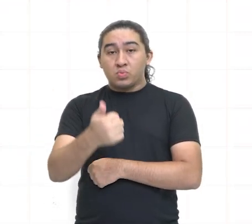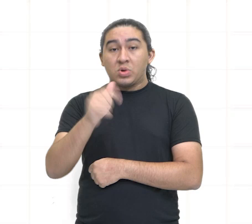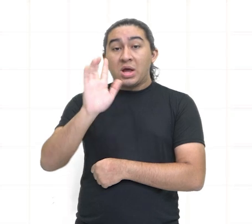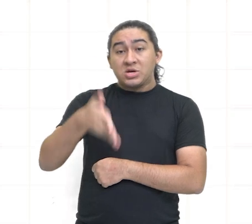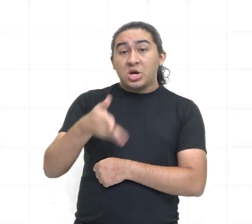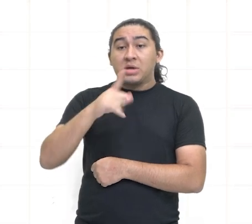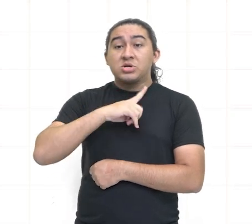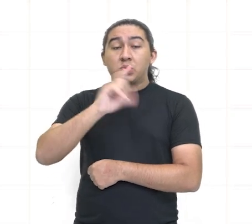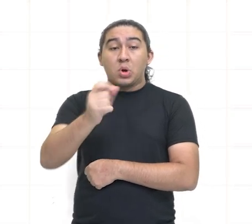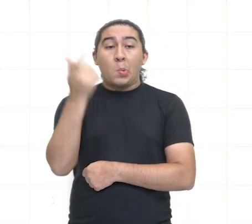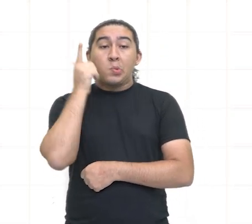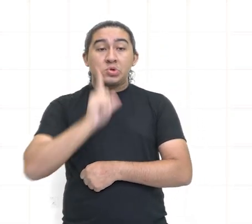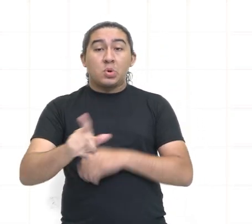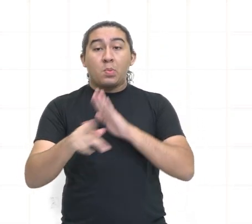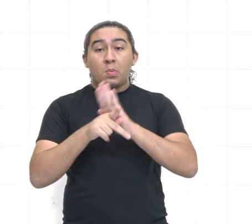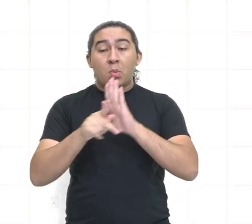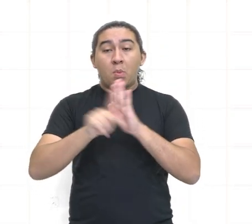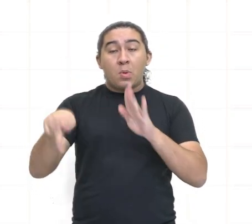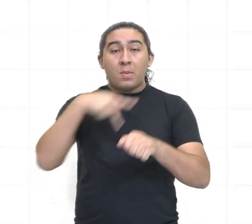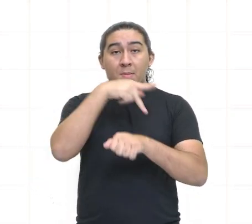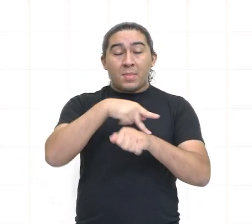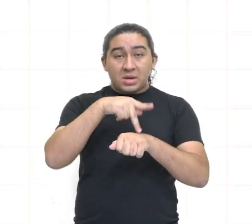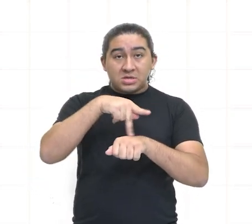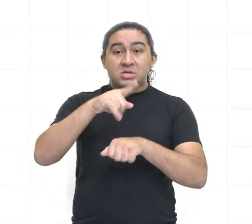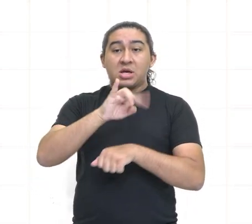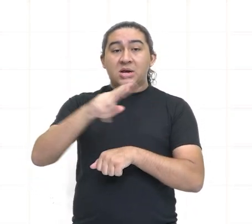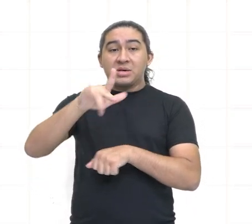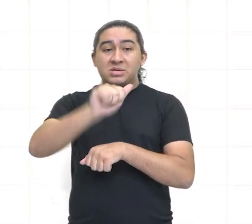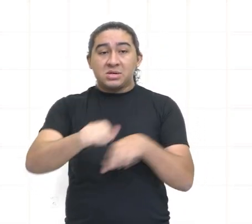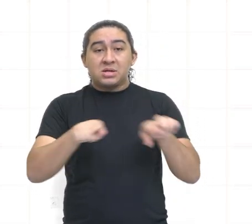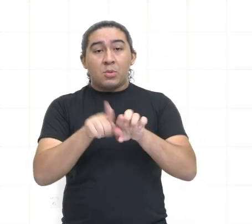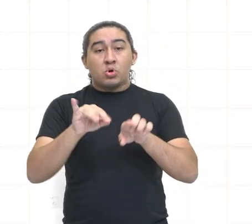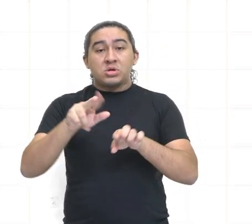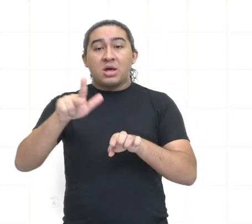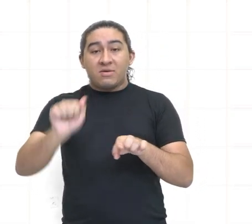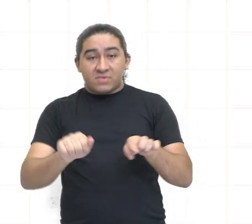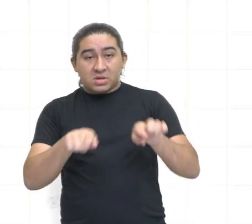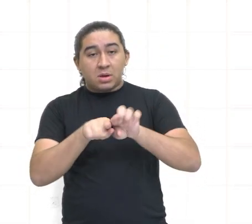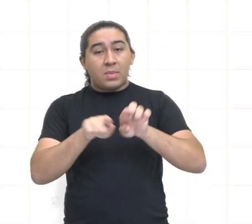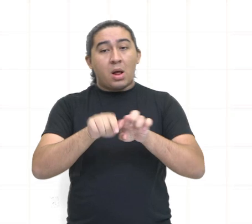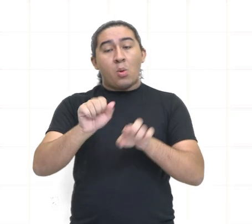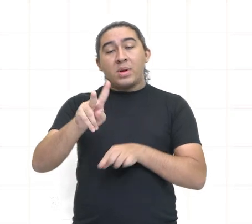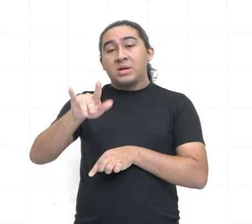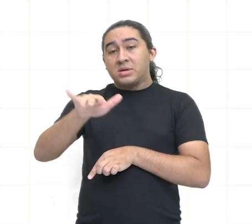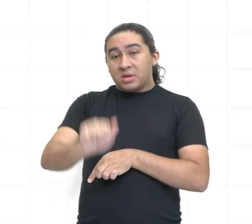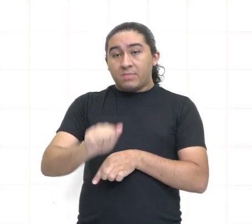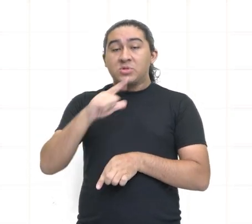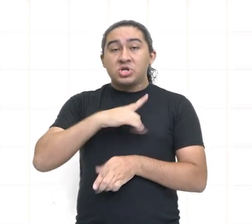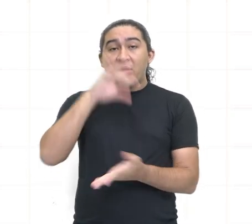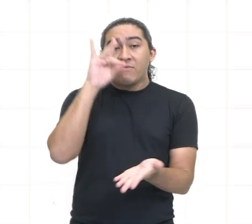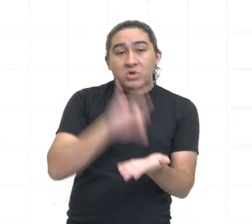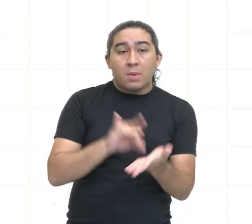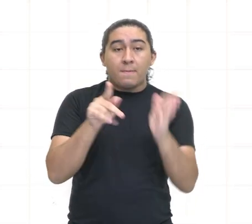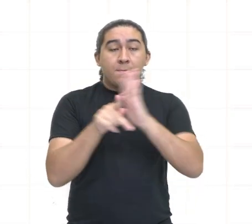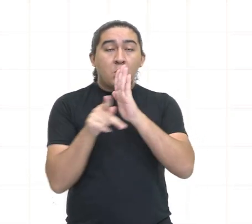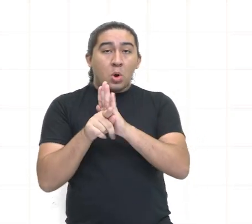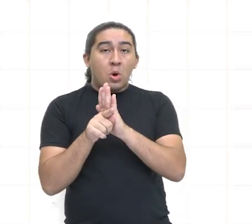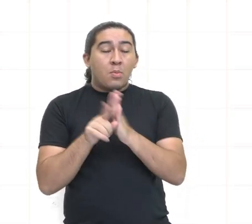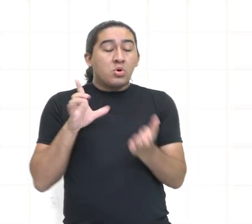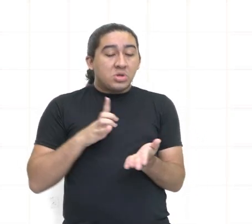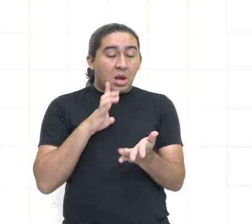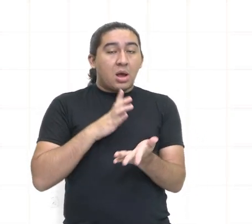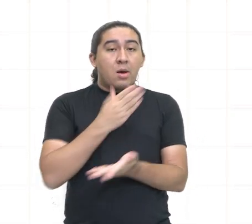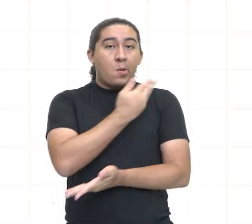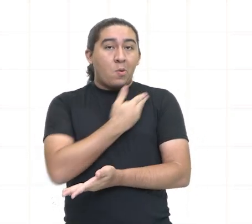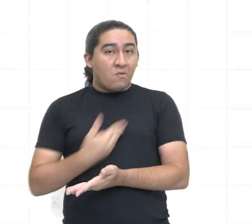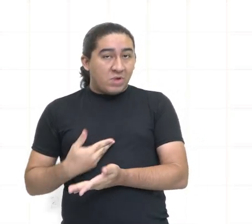1941, eles já haviam conquistado a Grécia, a Iugoslávia, a Albânia e estabelecido estados satélites ou